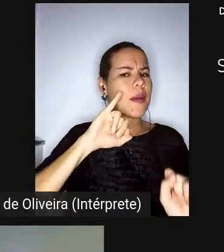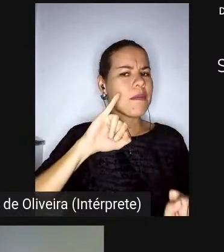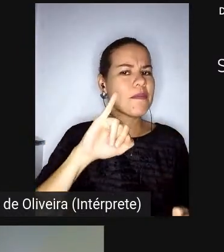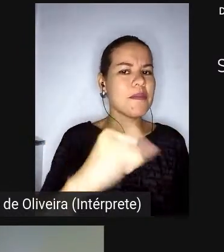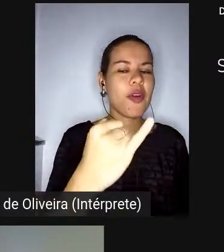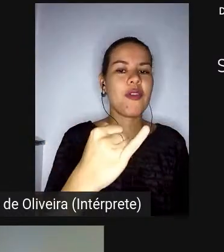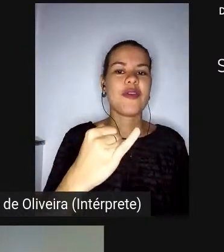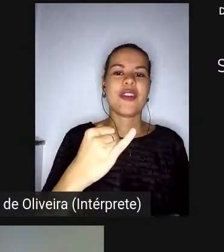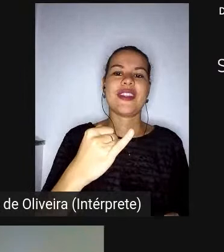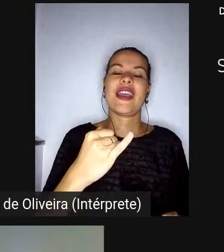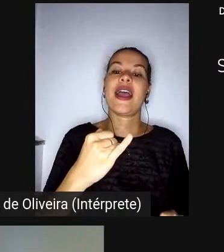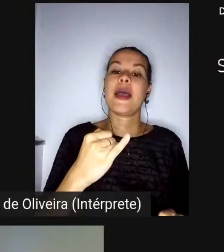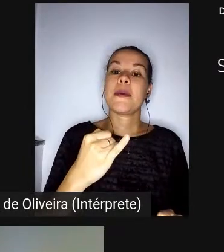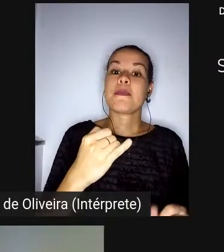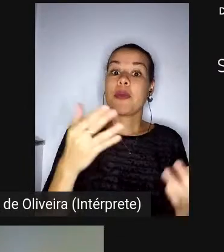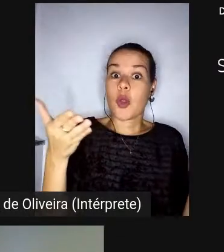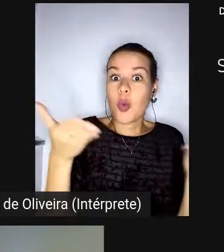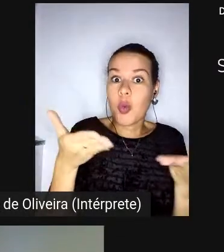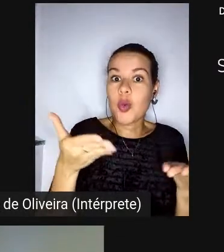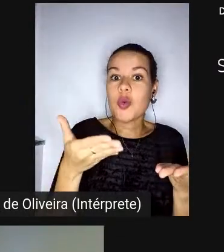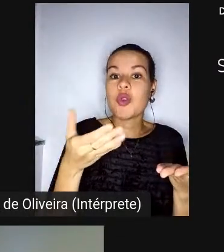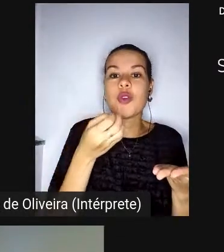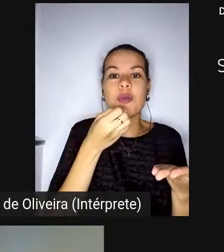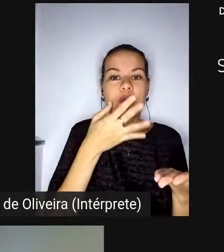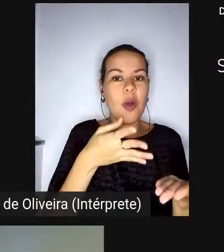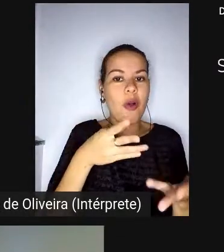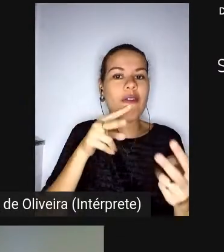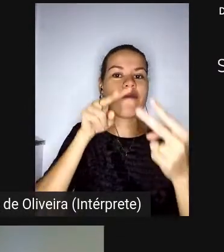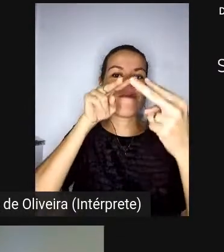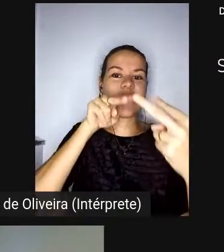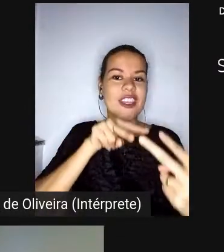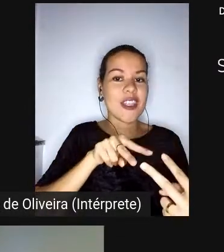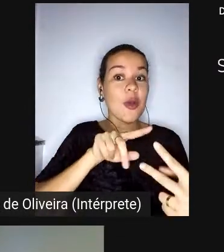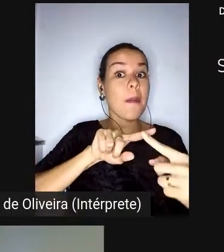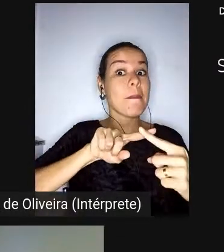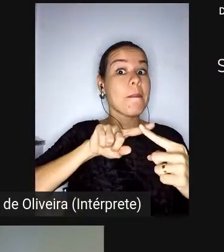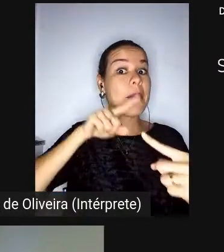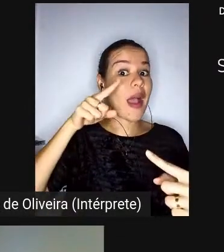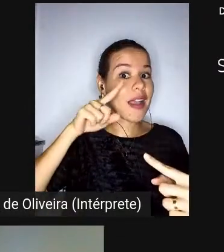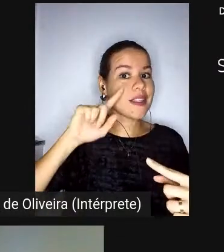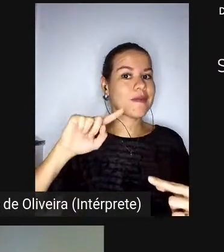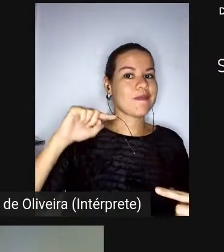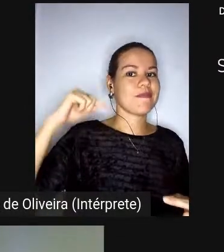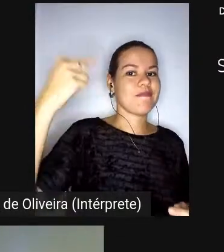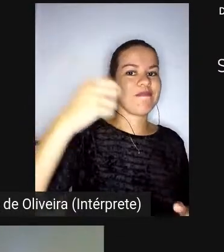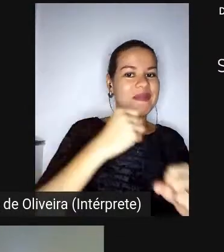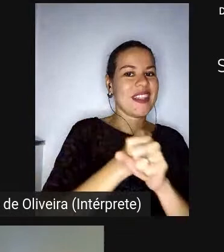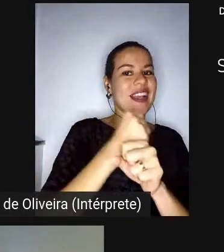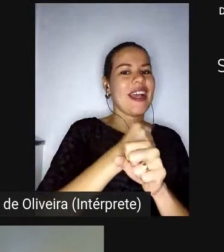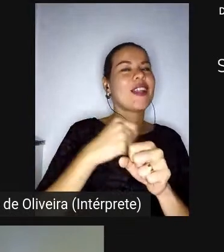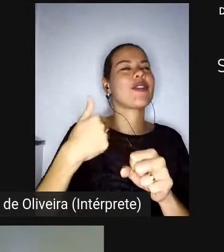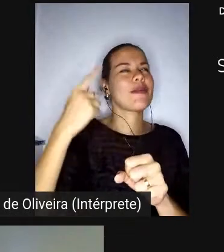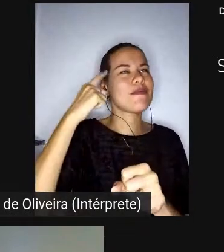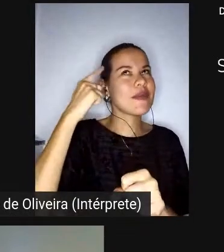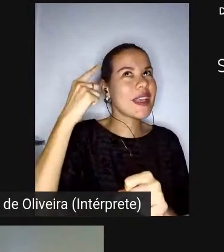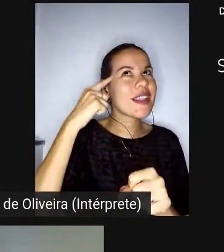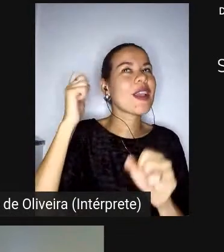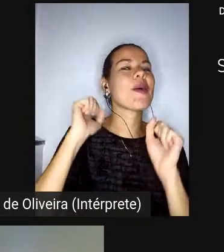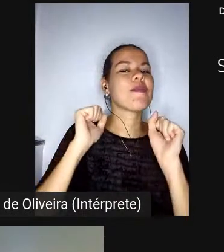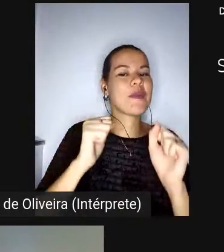adulto virtual próximo ano é tudo der certo nós teremos o nosso evento